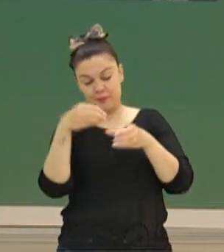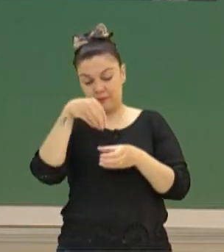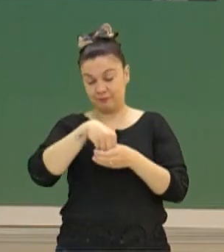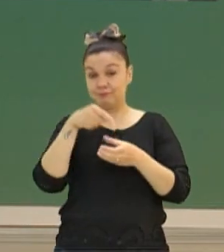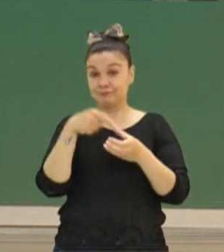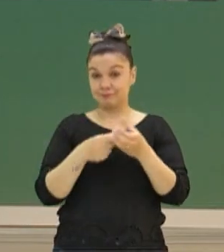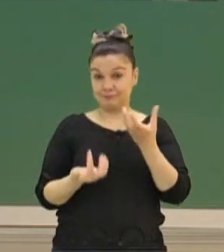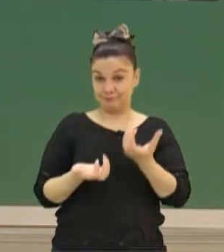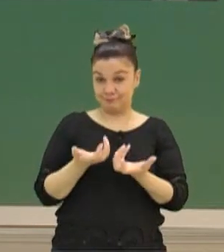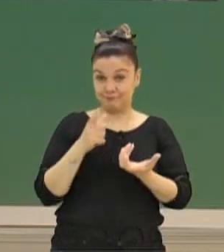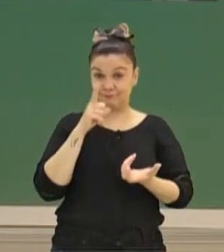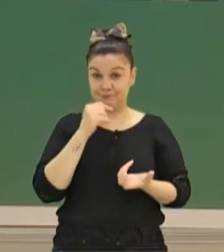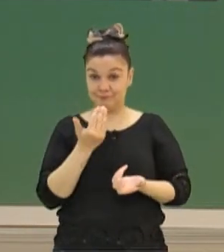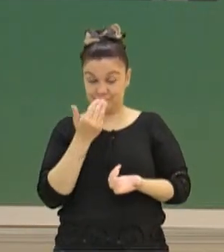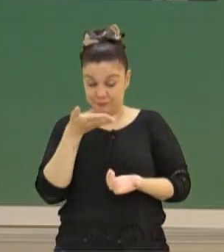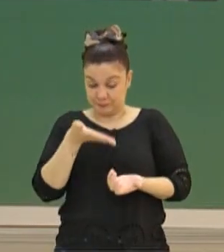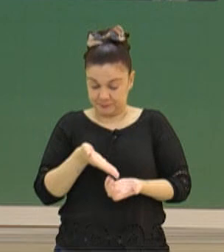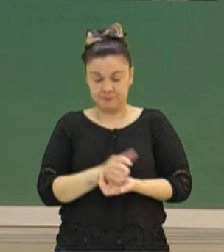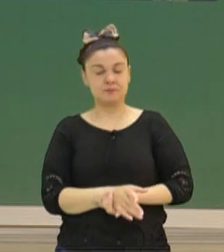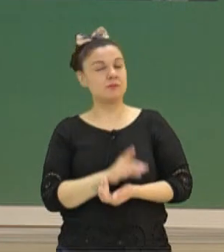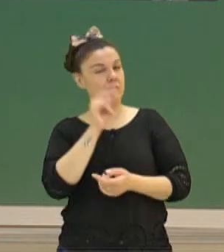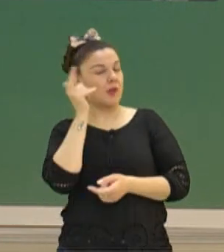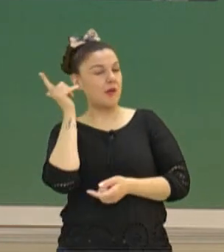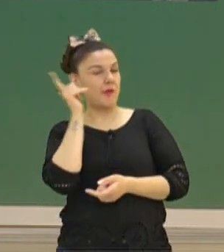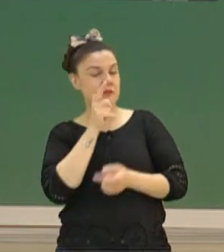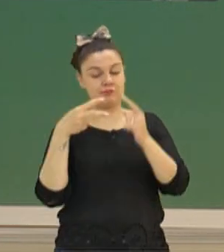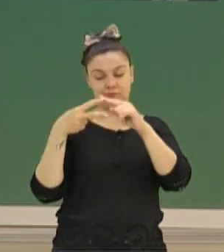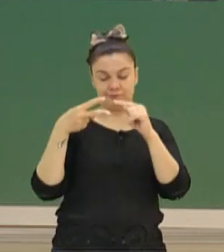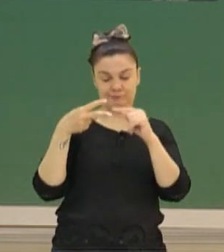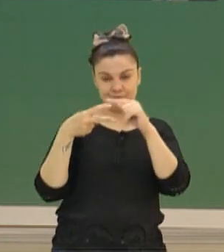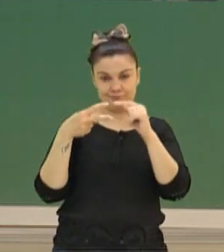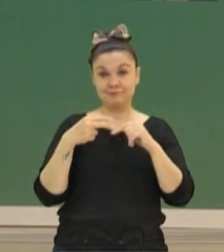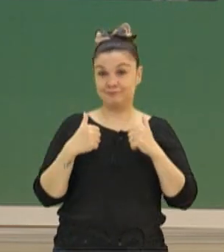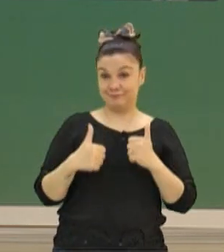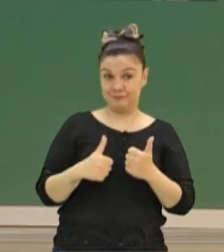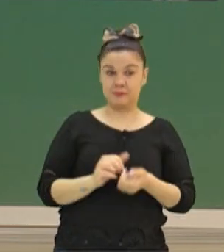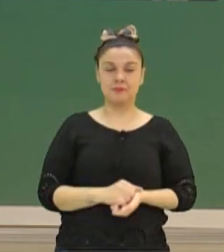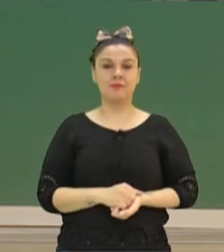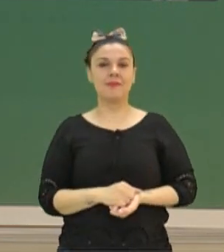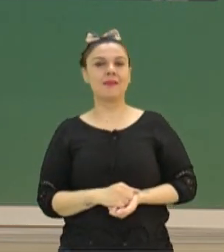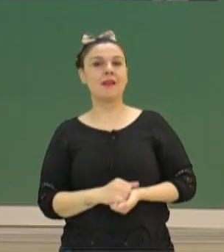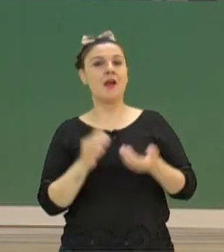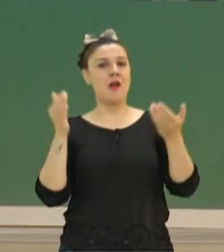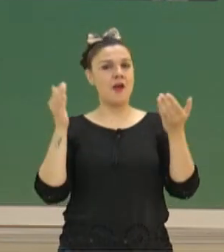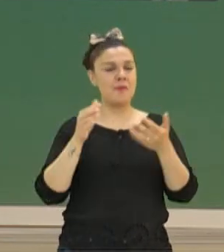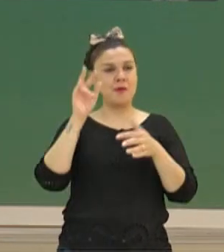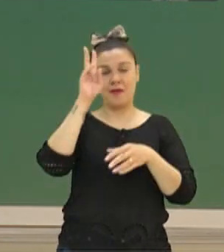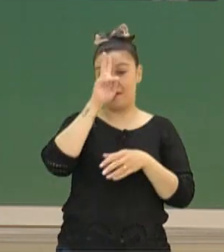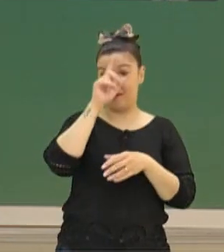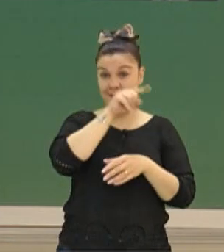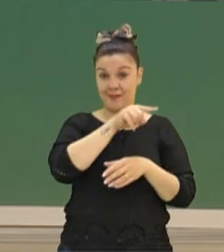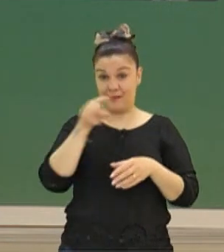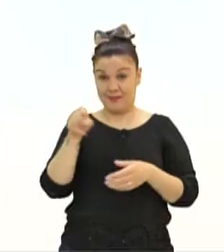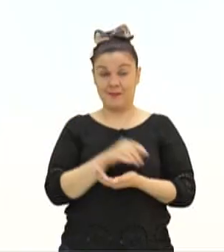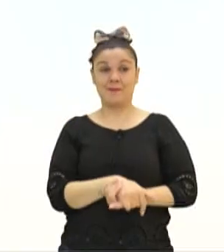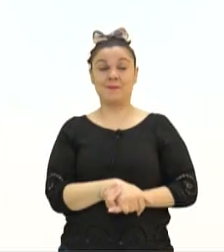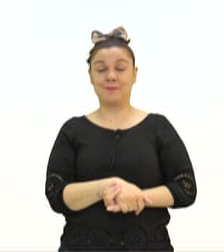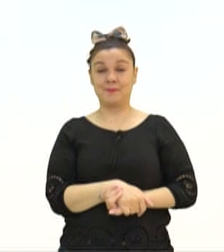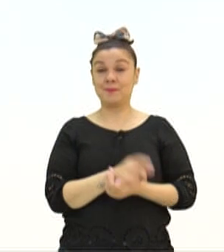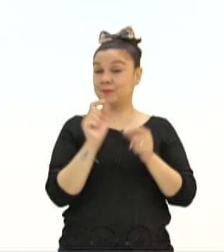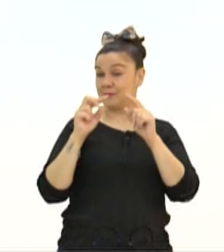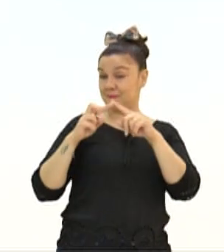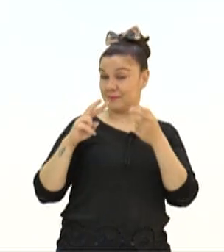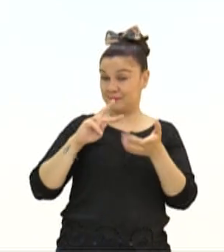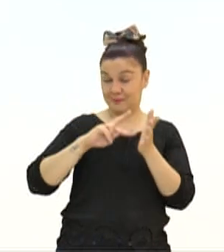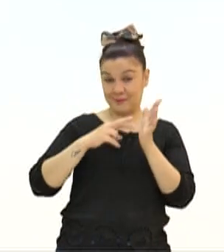do caldo. Com isso, a gente consegue entender as duas teorias, não é mesmo? Vamos agora só relembrar o que tudo